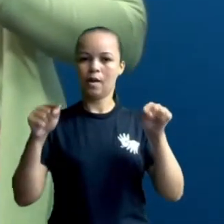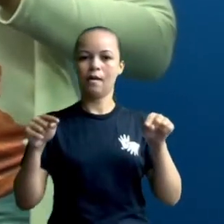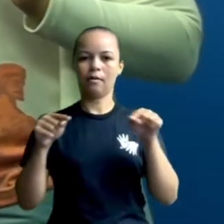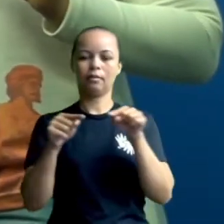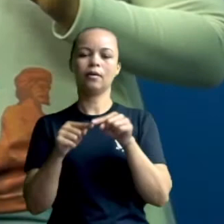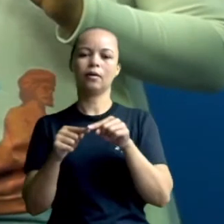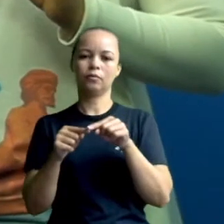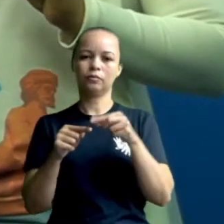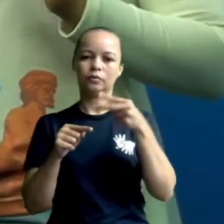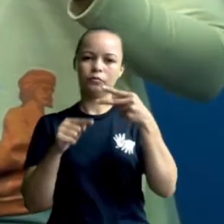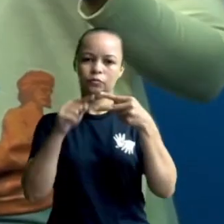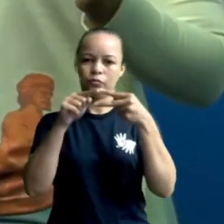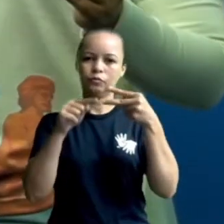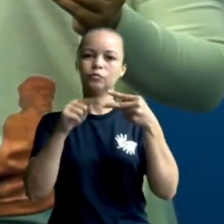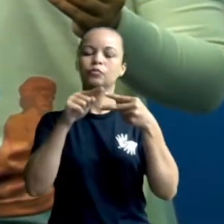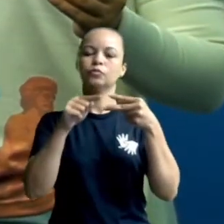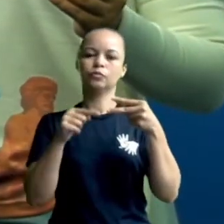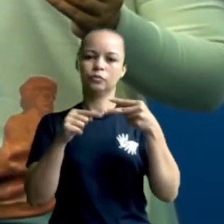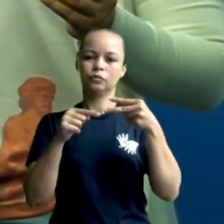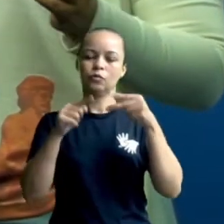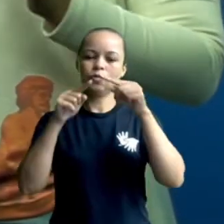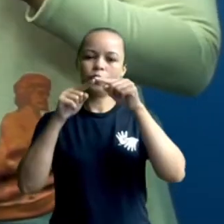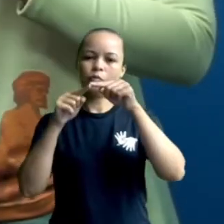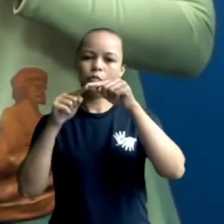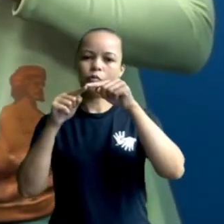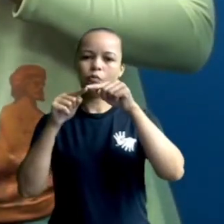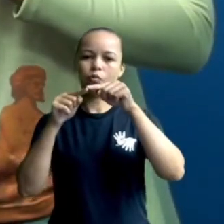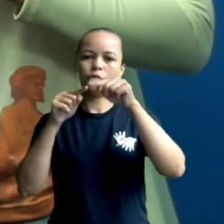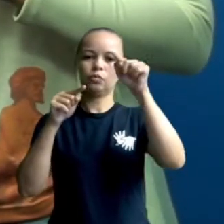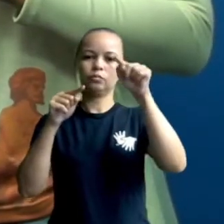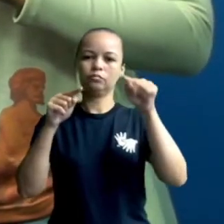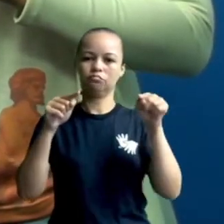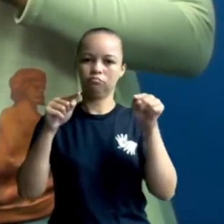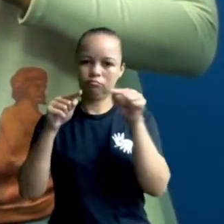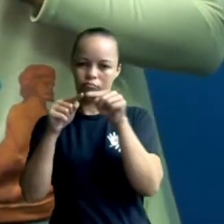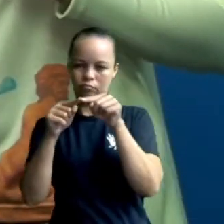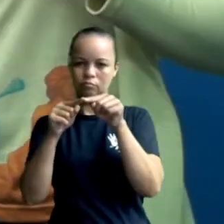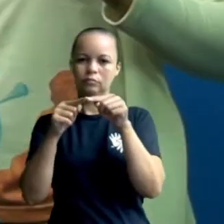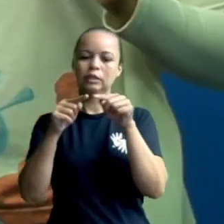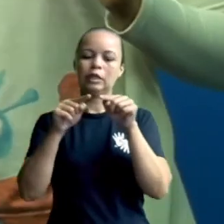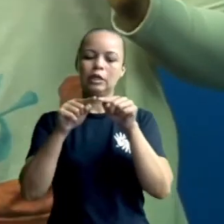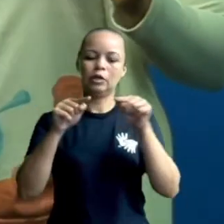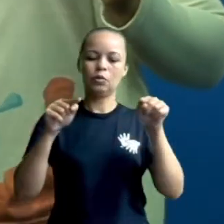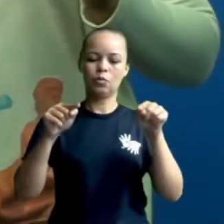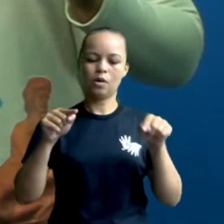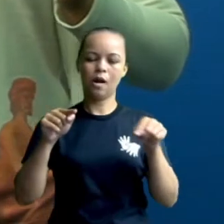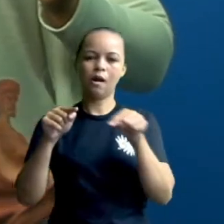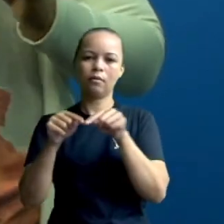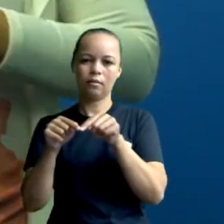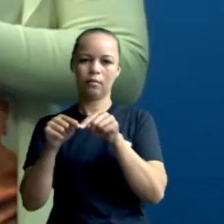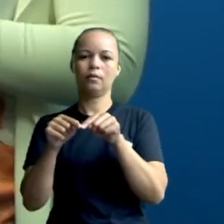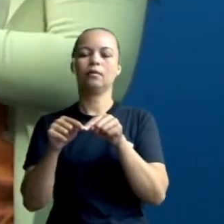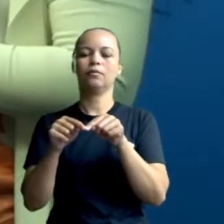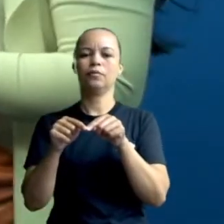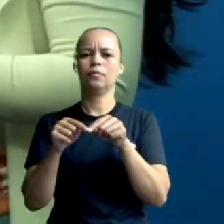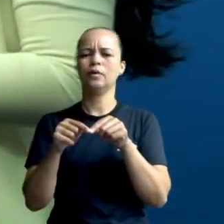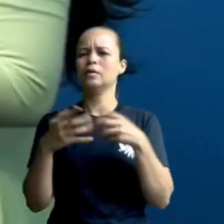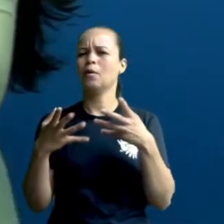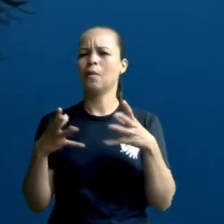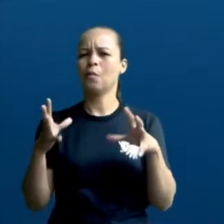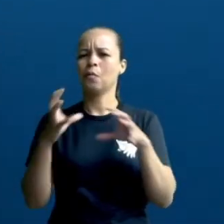retângulo. Tá certo, gente? Um triângulo e um retângulo. Então, para eu calcular essa